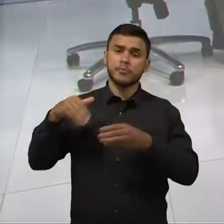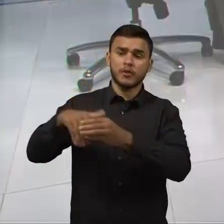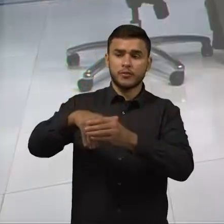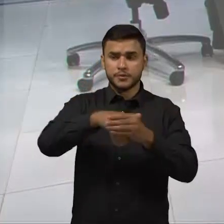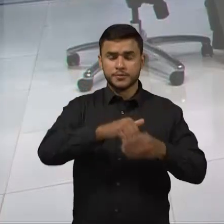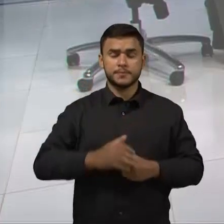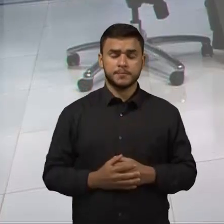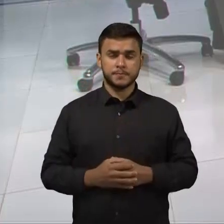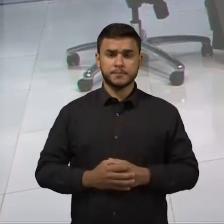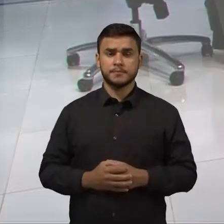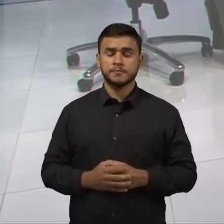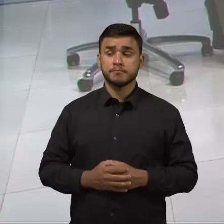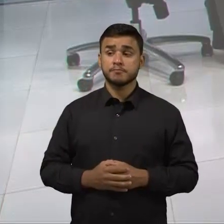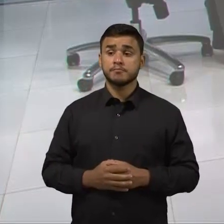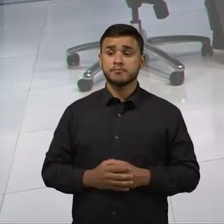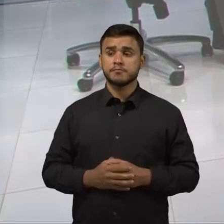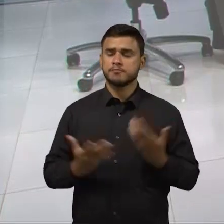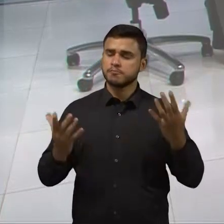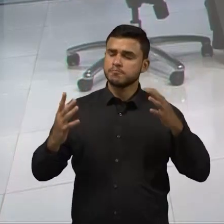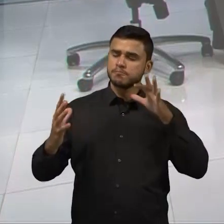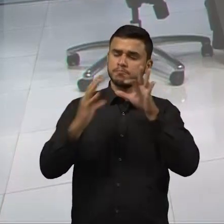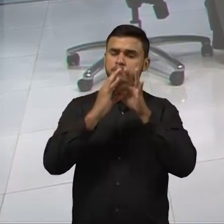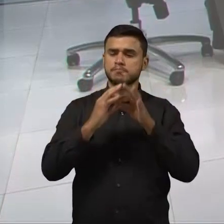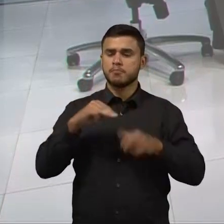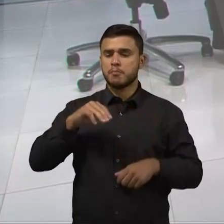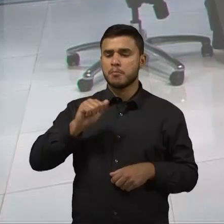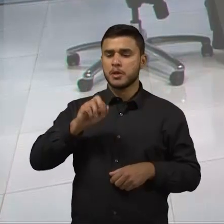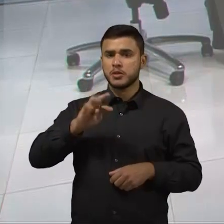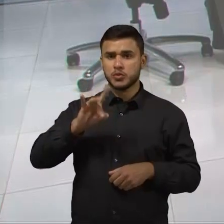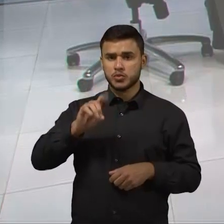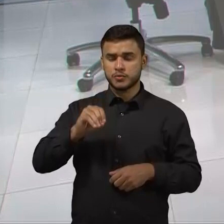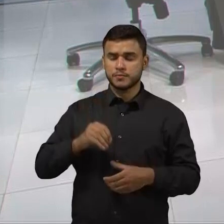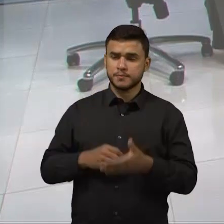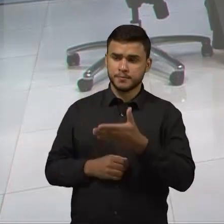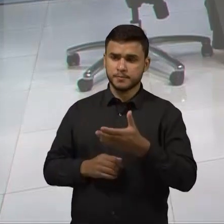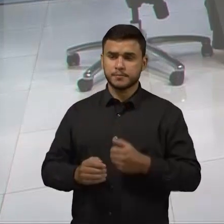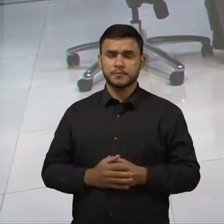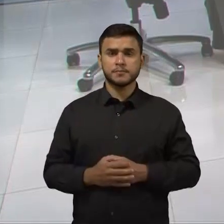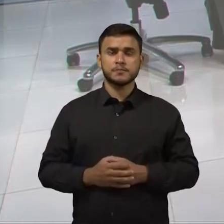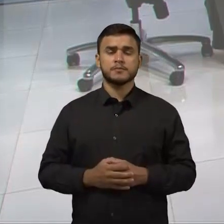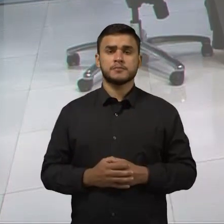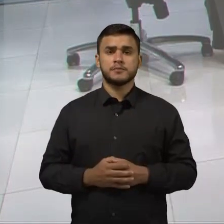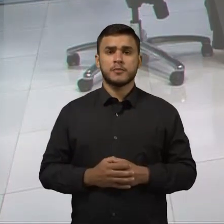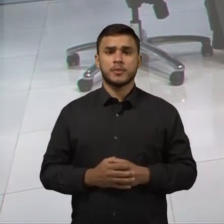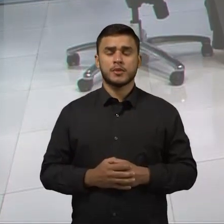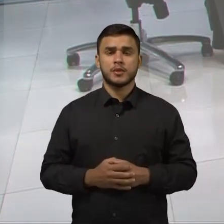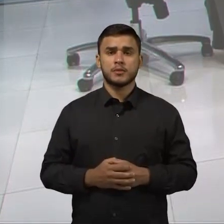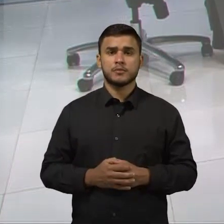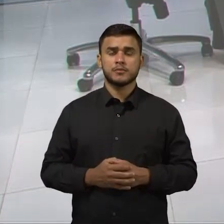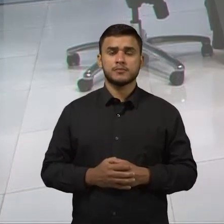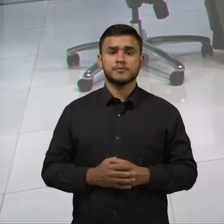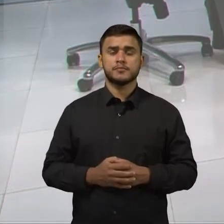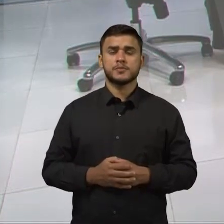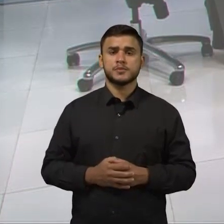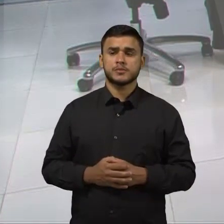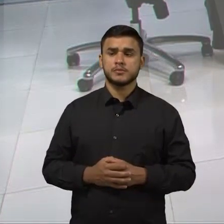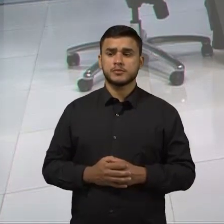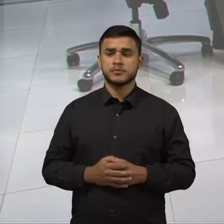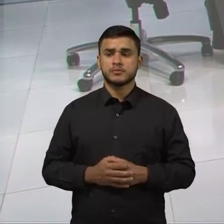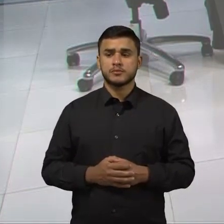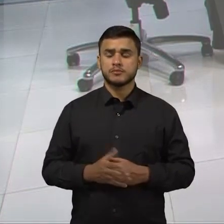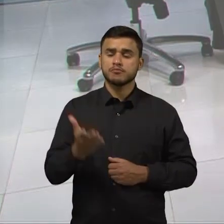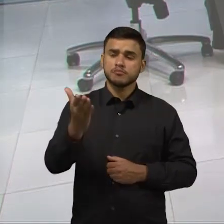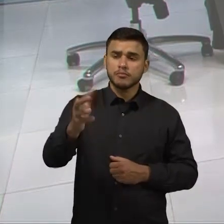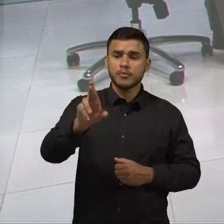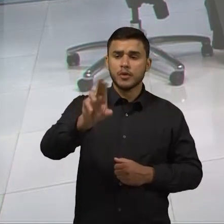Eu queria, então, retomar, doutor Martoni, essa discussão a partir do que disse o doutor Hélio. O resultado, o Rômulo Leitão